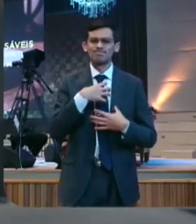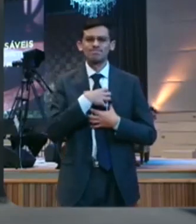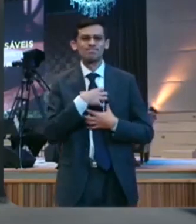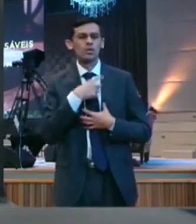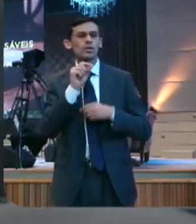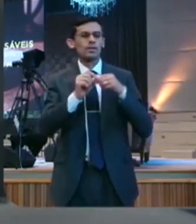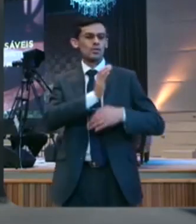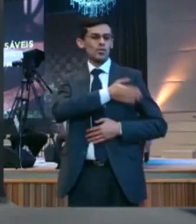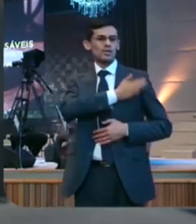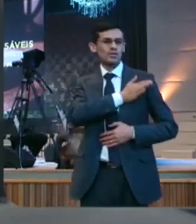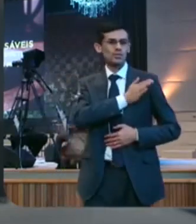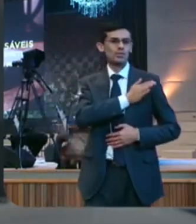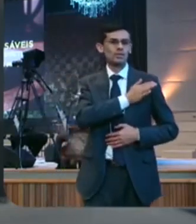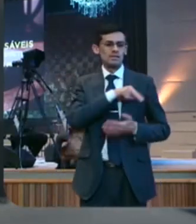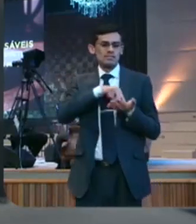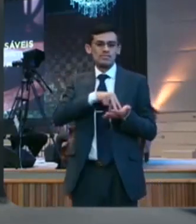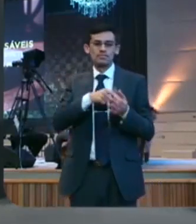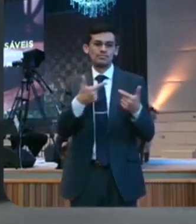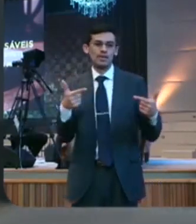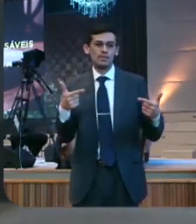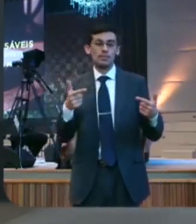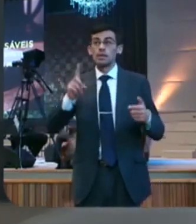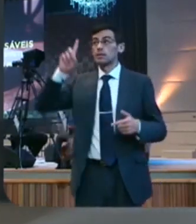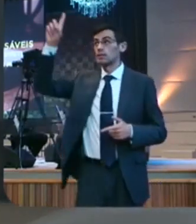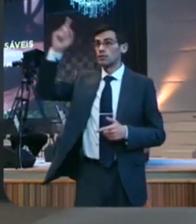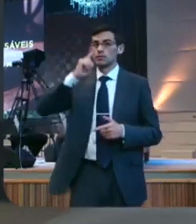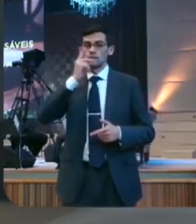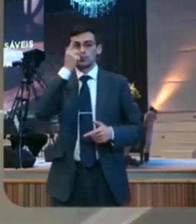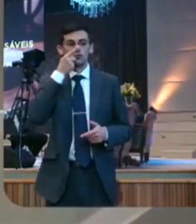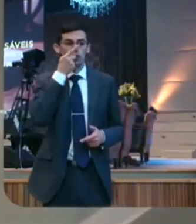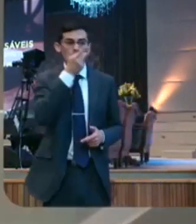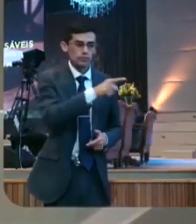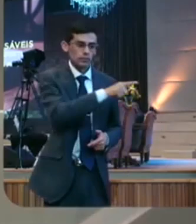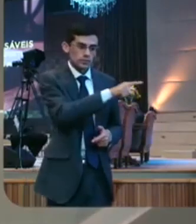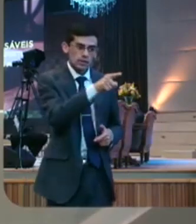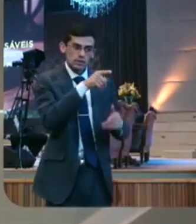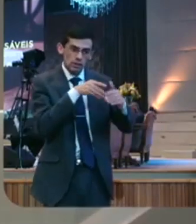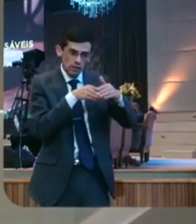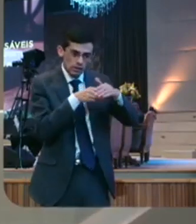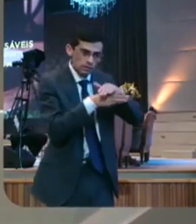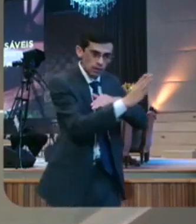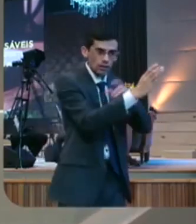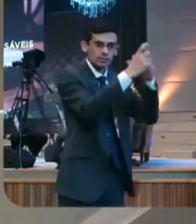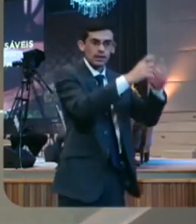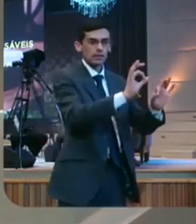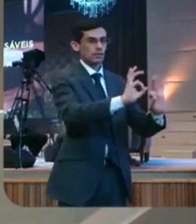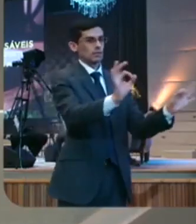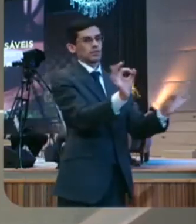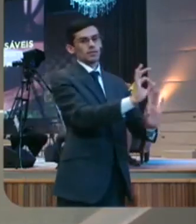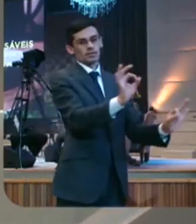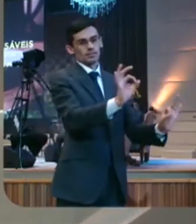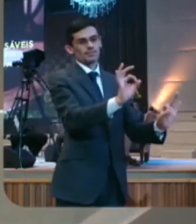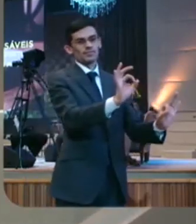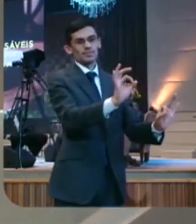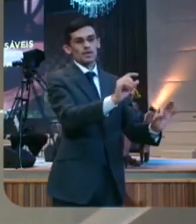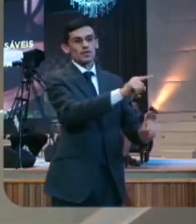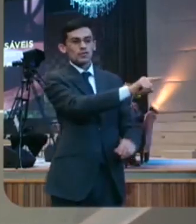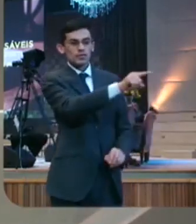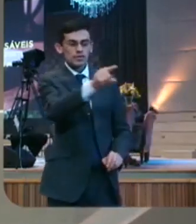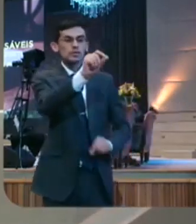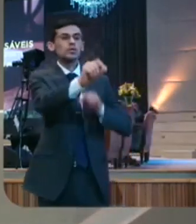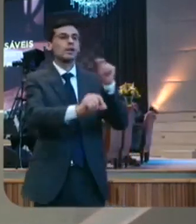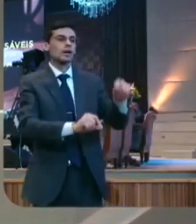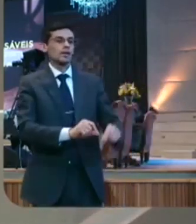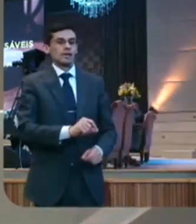é inconstante. Aí quando Deus diz: tá bom, agora vocês não vão entrar nessa terra, vocês